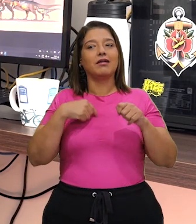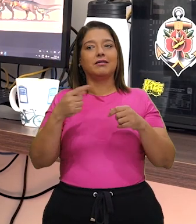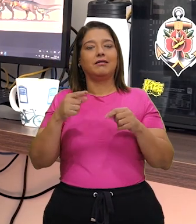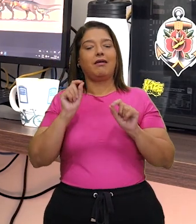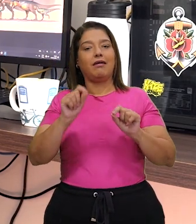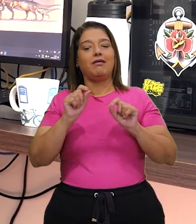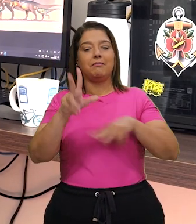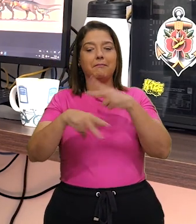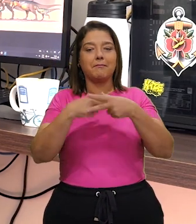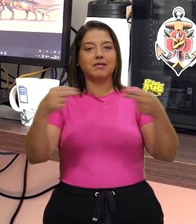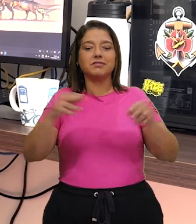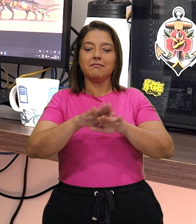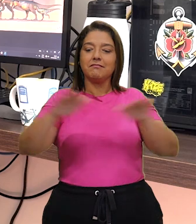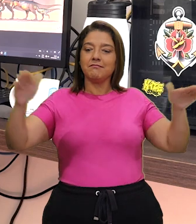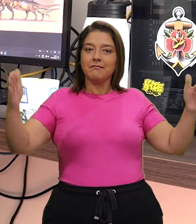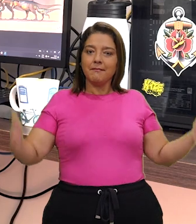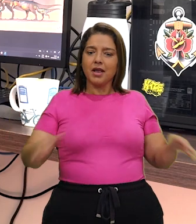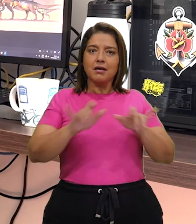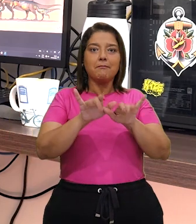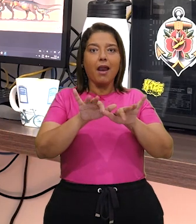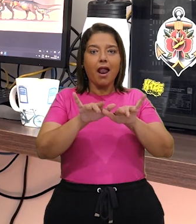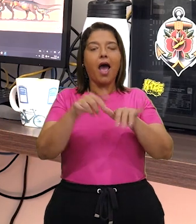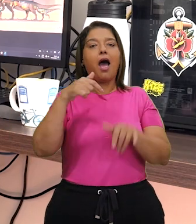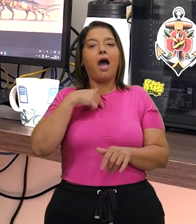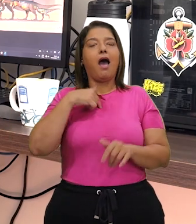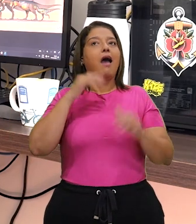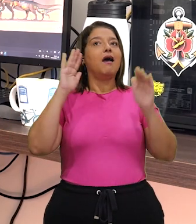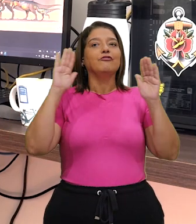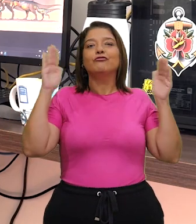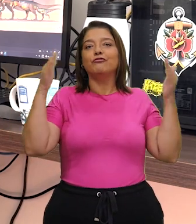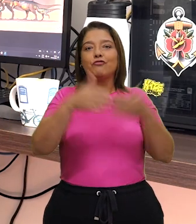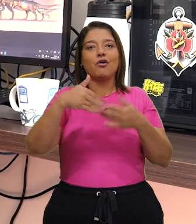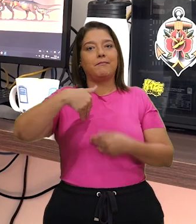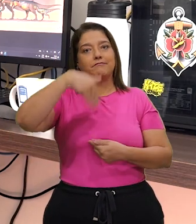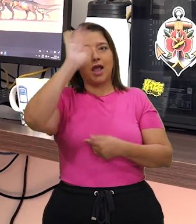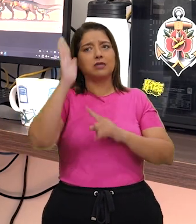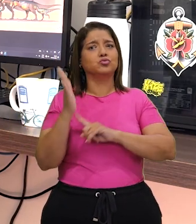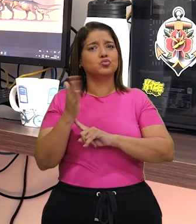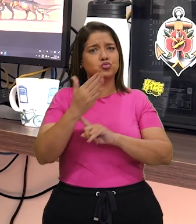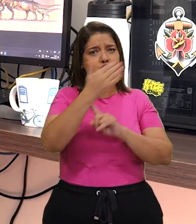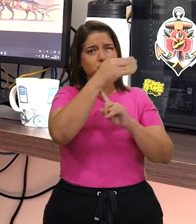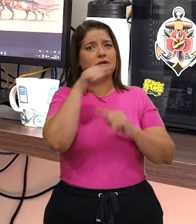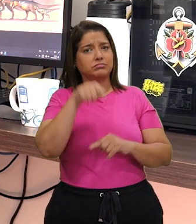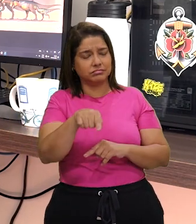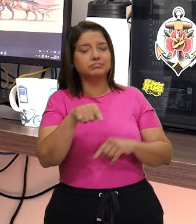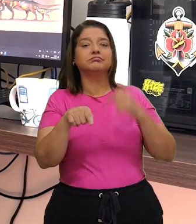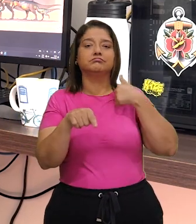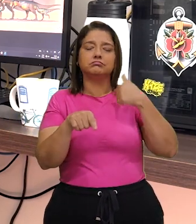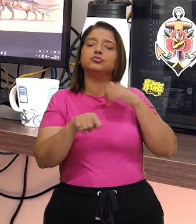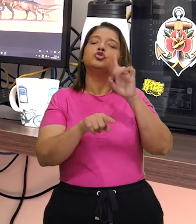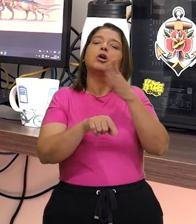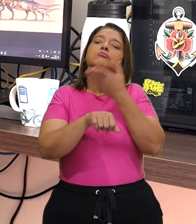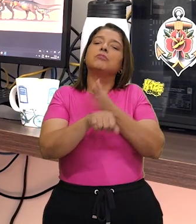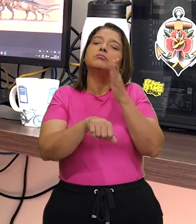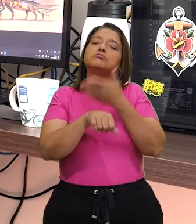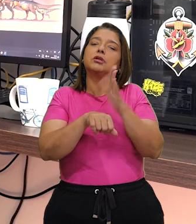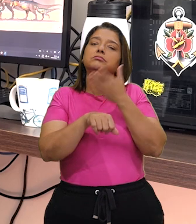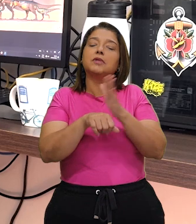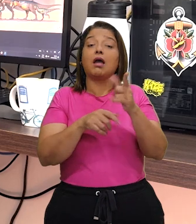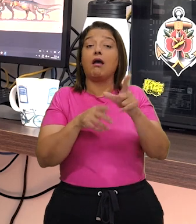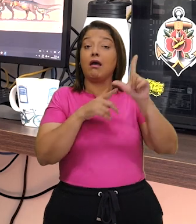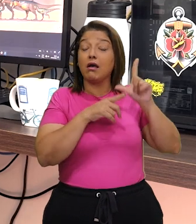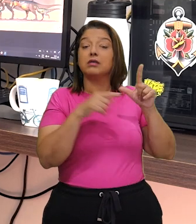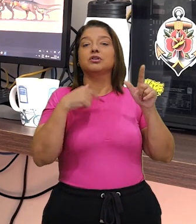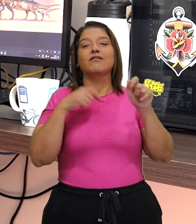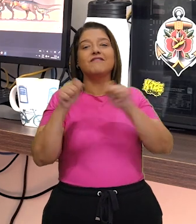universo da ilustração digital mesmo não da ilustração eu tava começando Então tava apenas treinando eu utilizava o programa